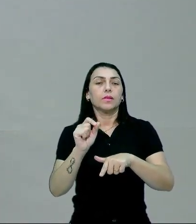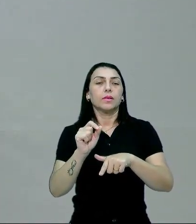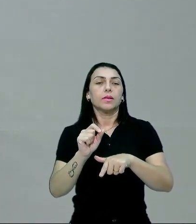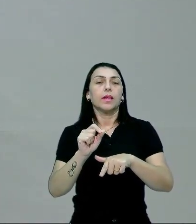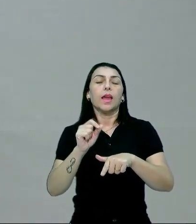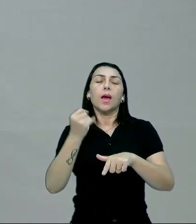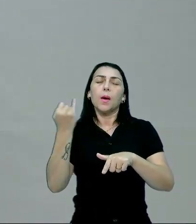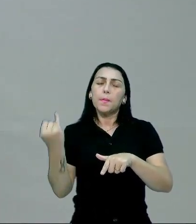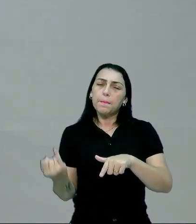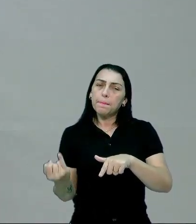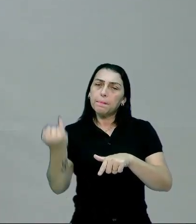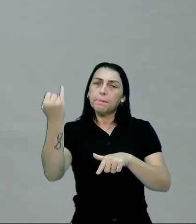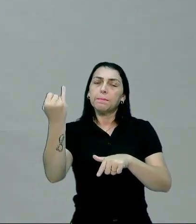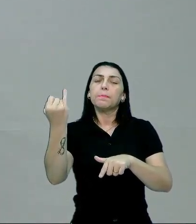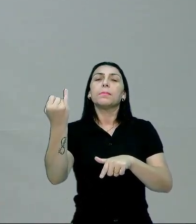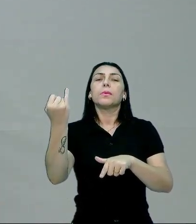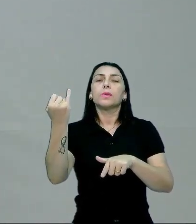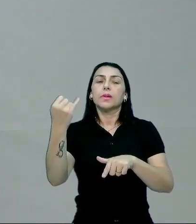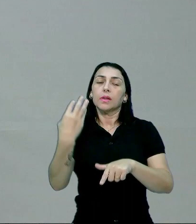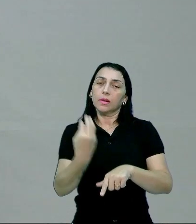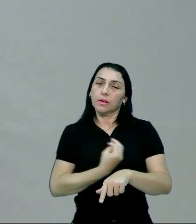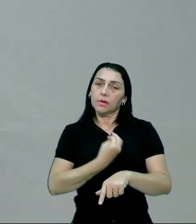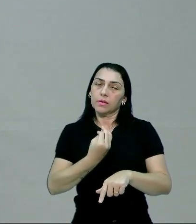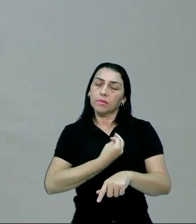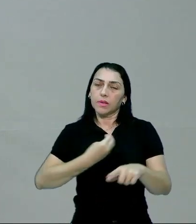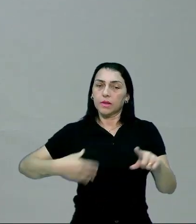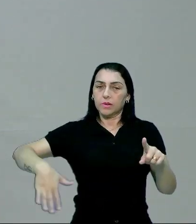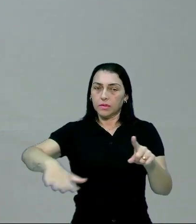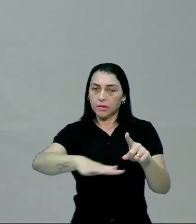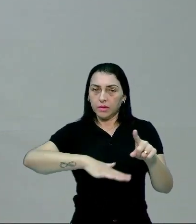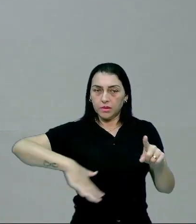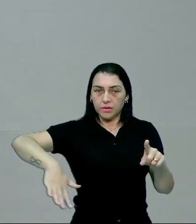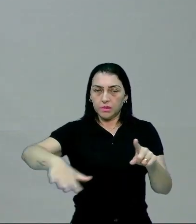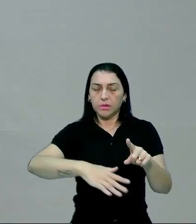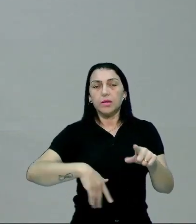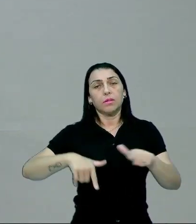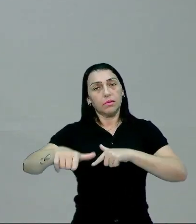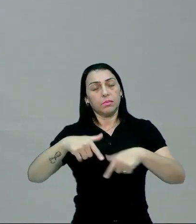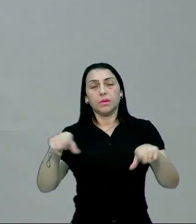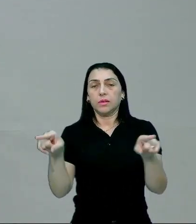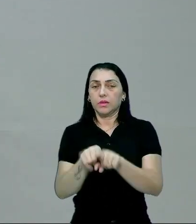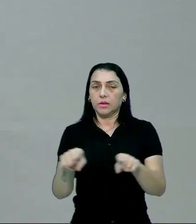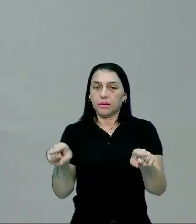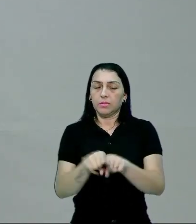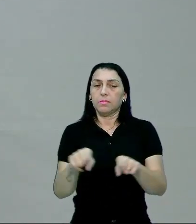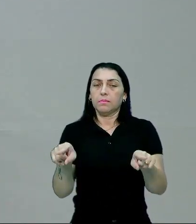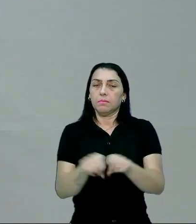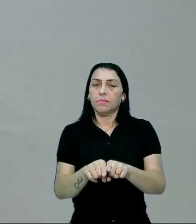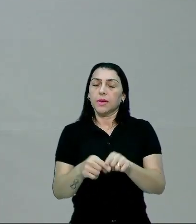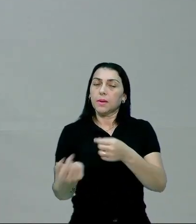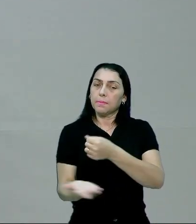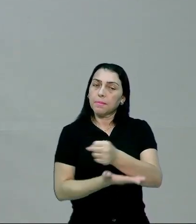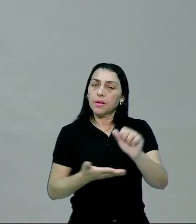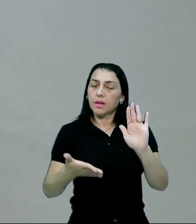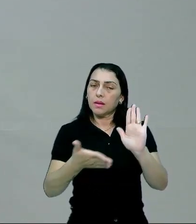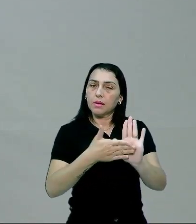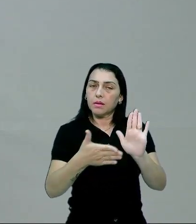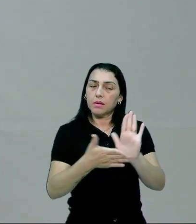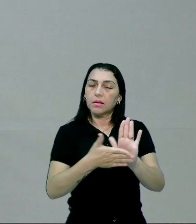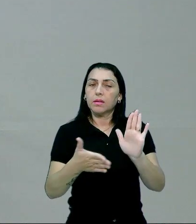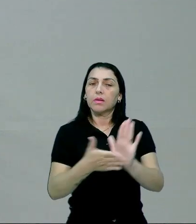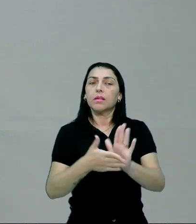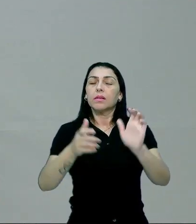o elemento fundante da vida em sociedade. E é o trabalho que também funda e estabelece